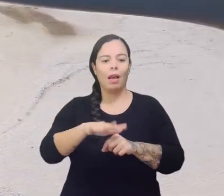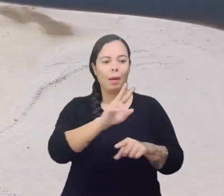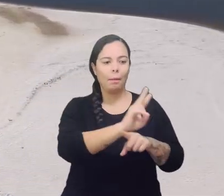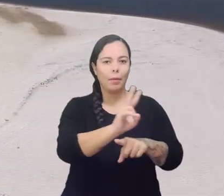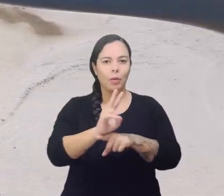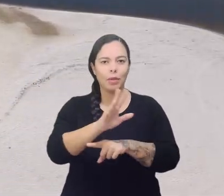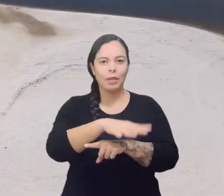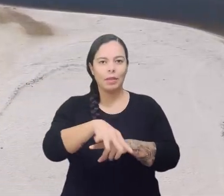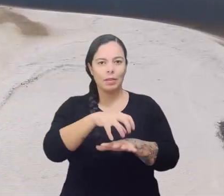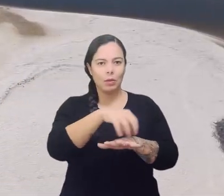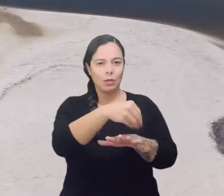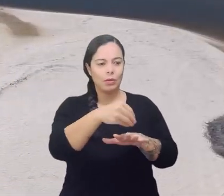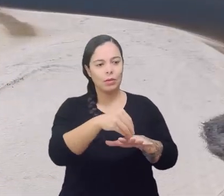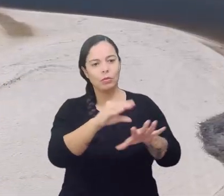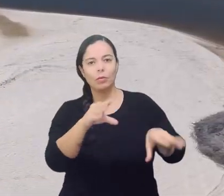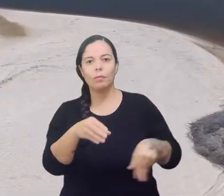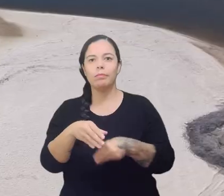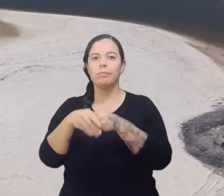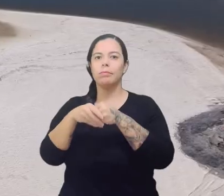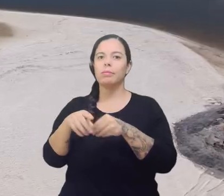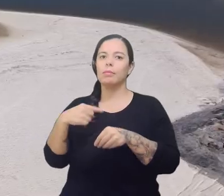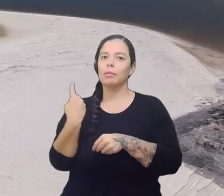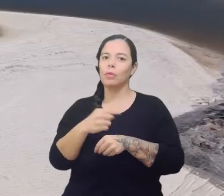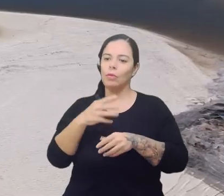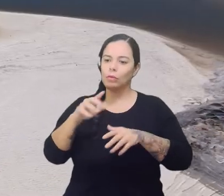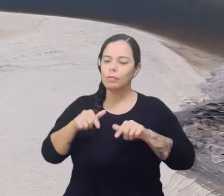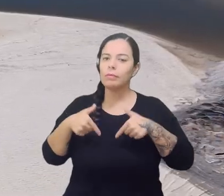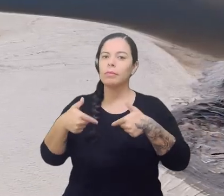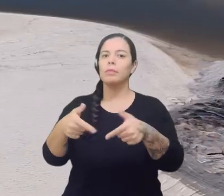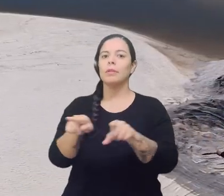SECROM, é um discurso que faz parte do que o SECROM